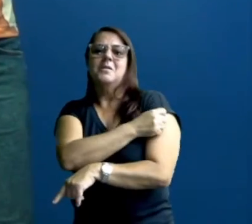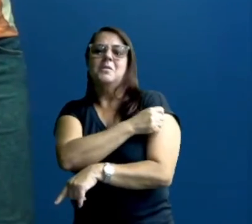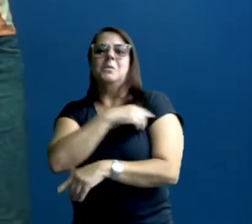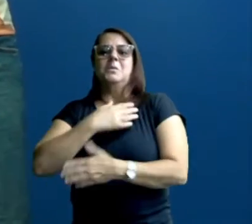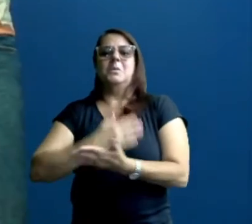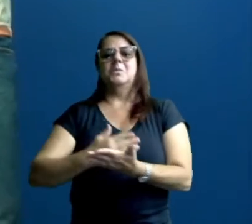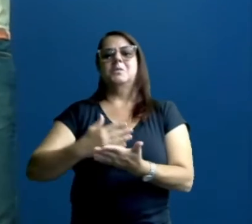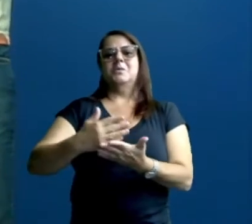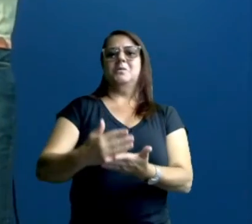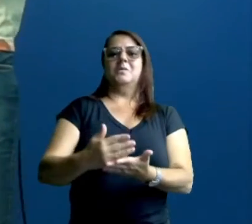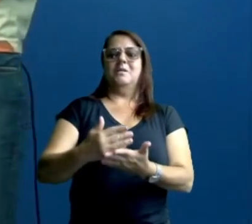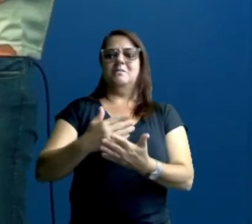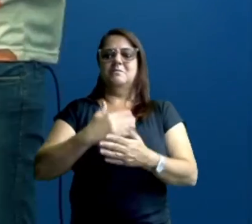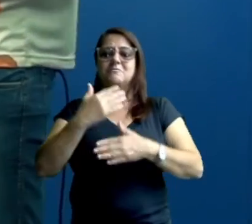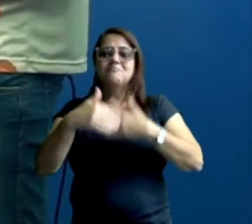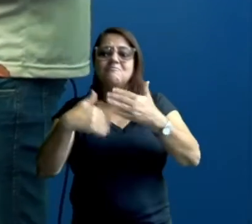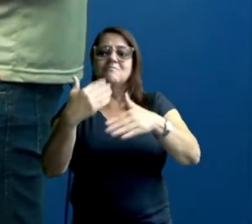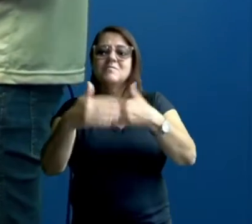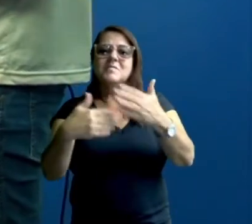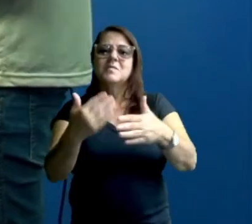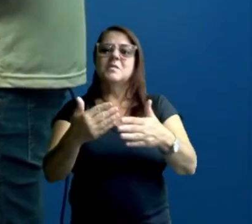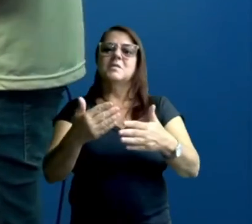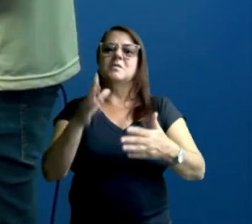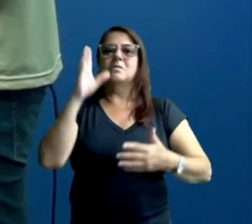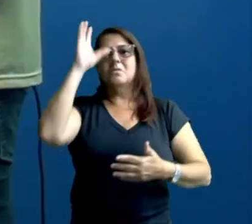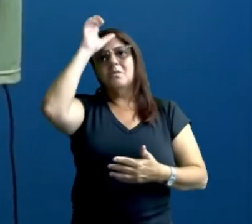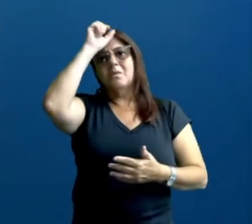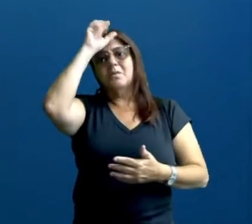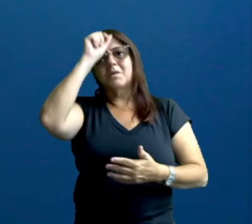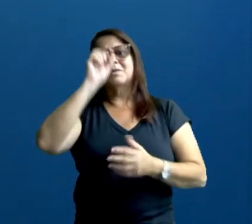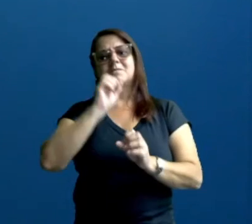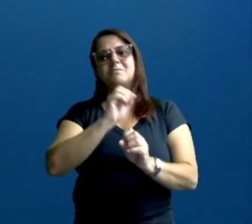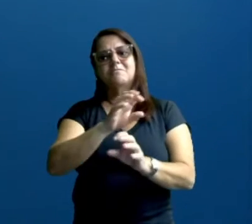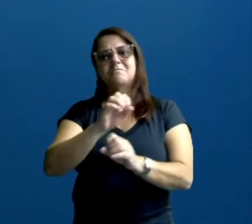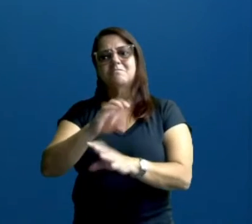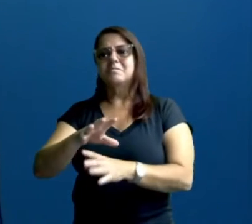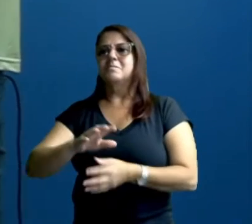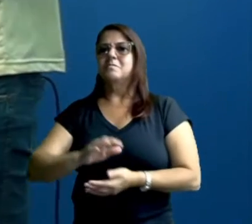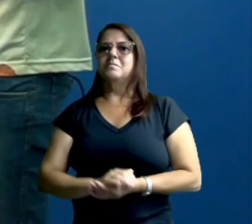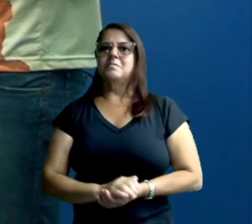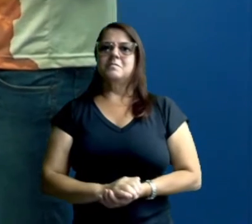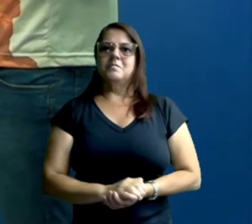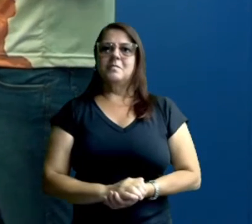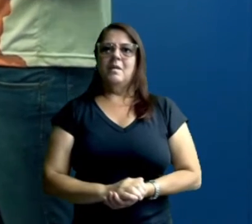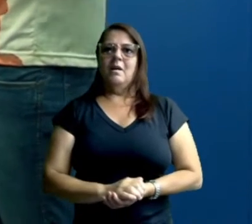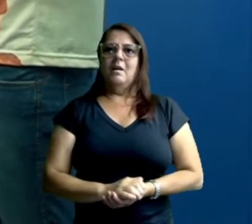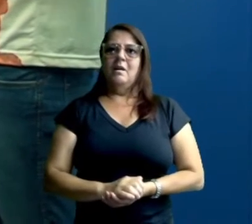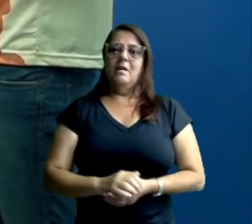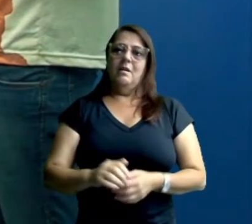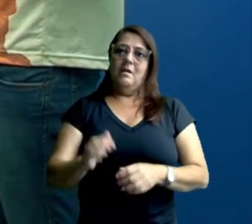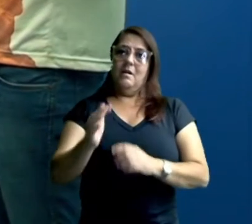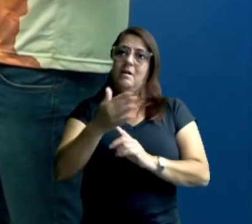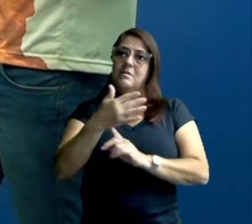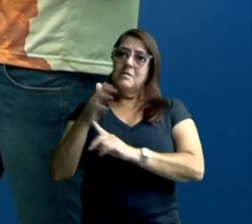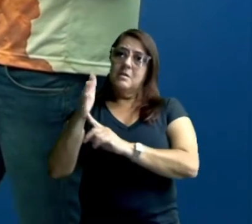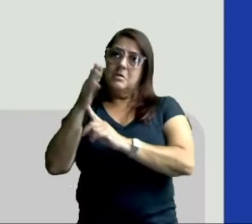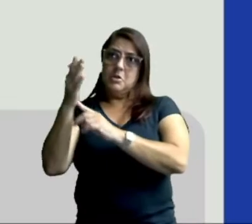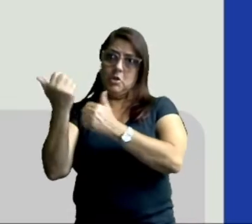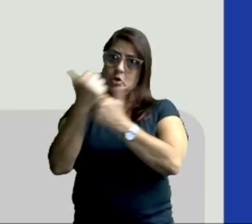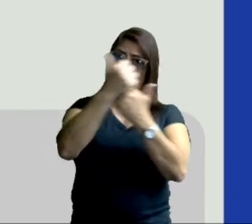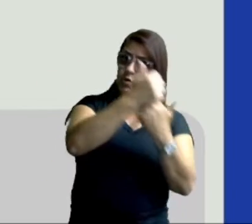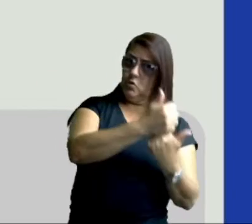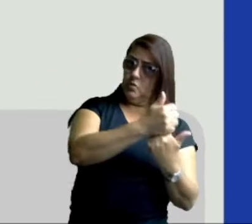continue dando prosseguimento a esse processo de ensino e de aprendizagem. A tecnologia não